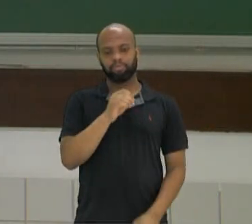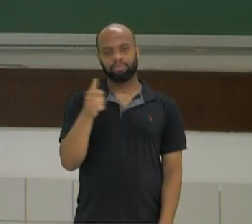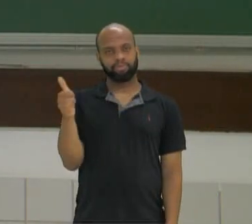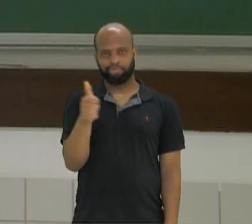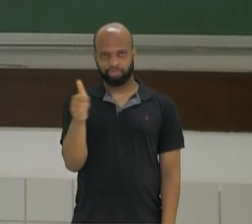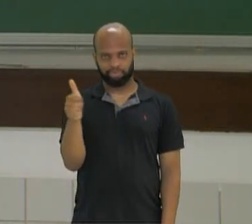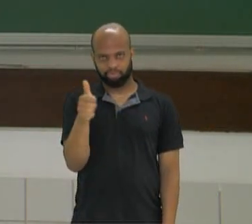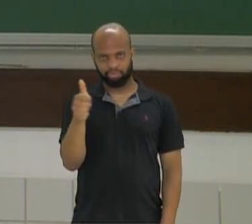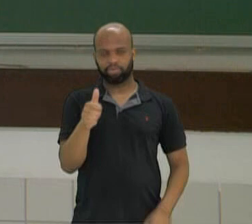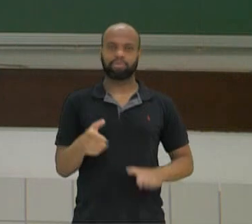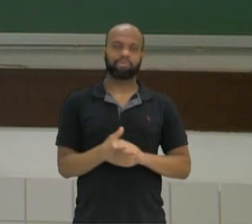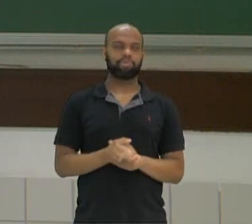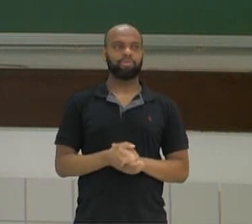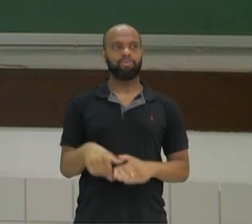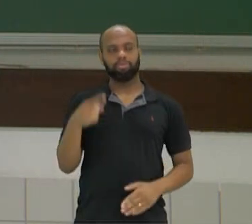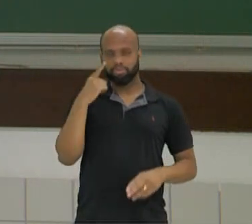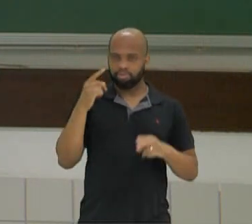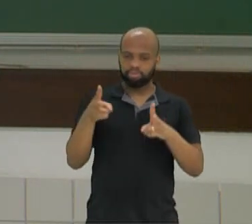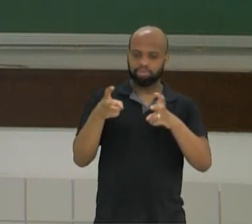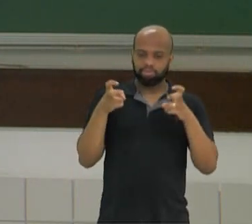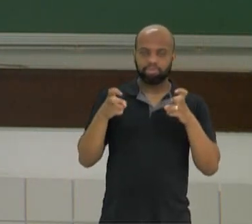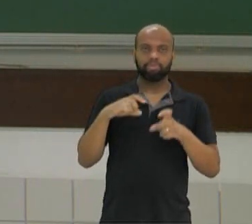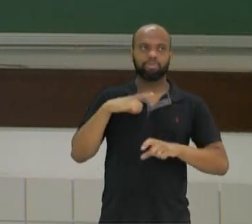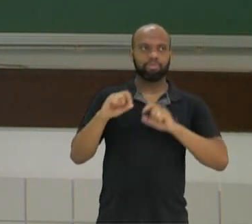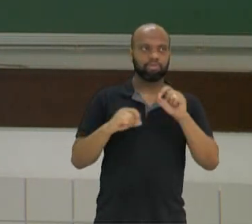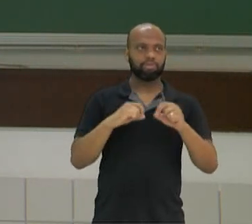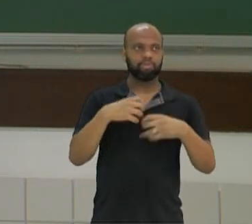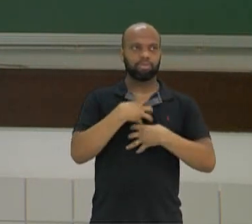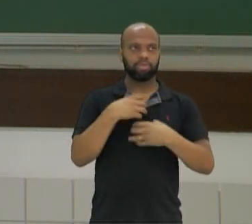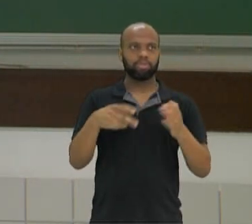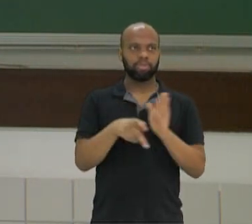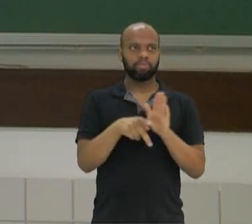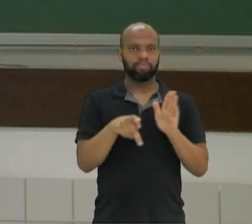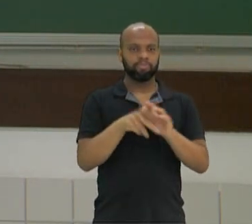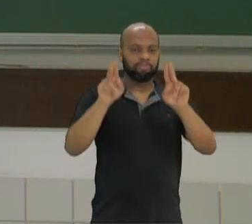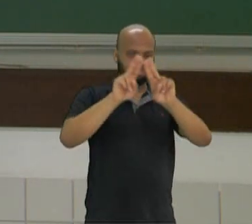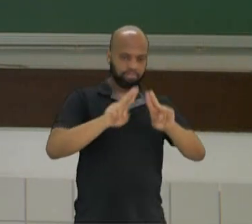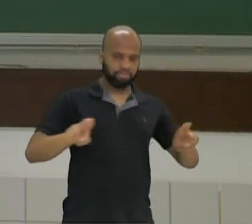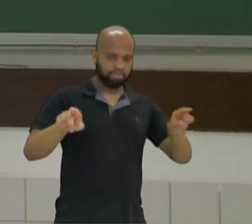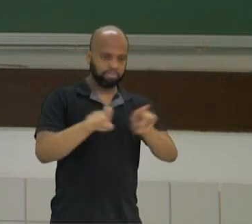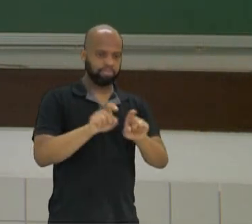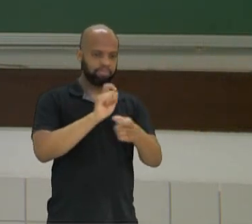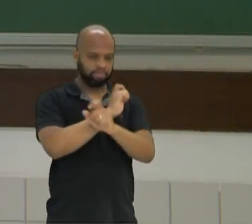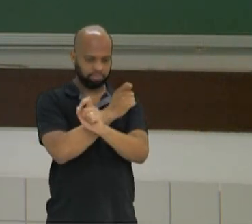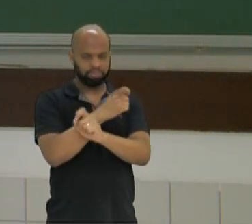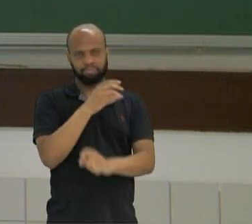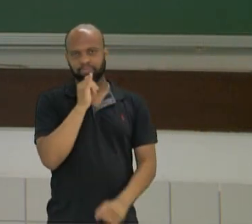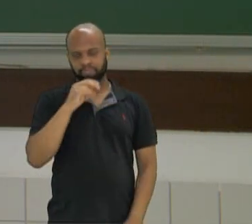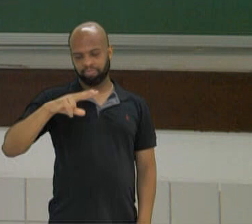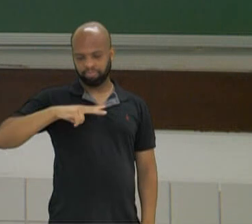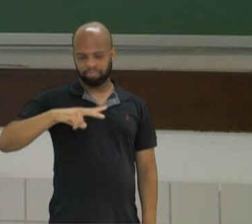2011. Olha, percebam, na instituição pública ou na instituição privada como o PUC, você tem